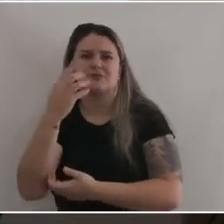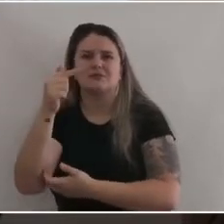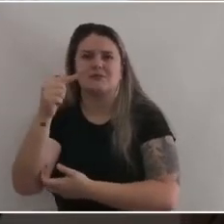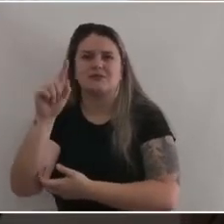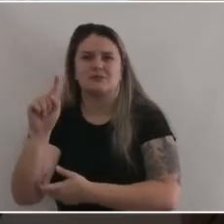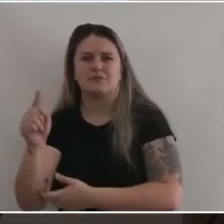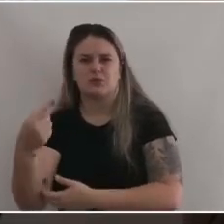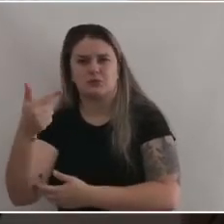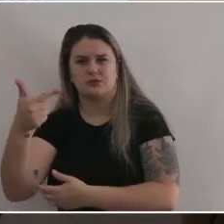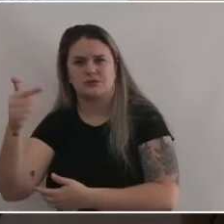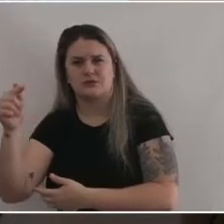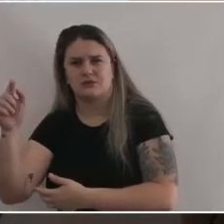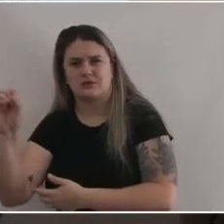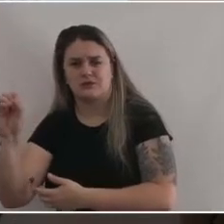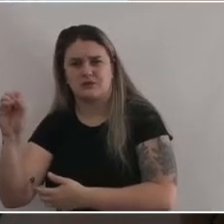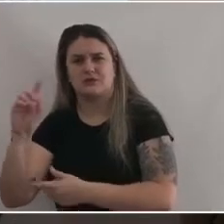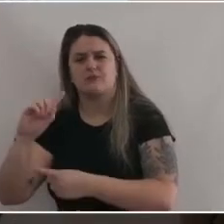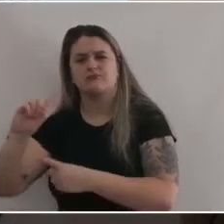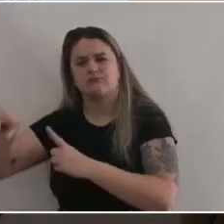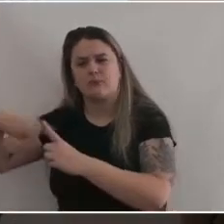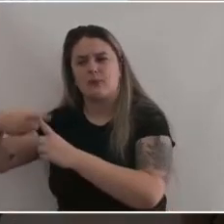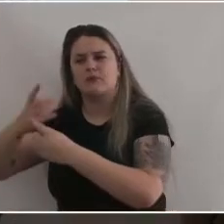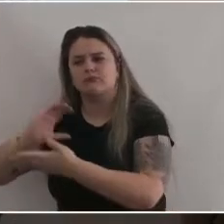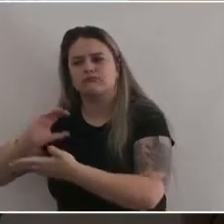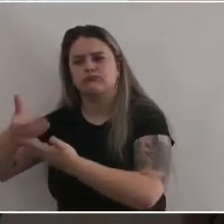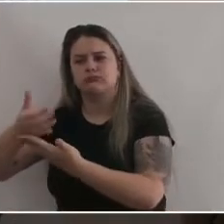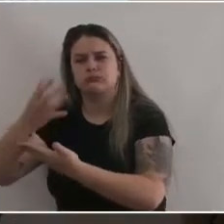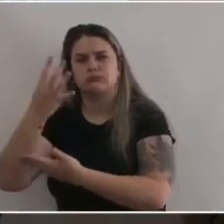47.270. E mais uma para o SUAS,